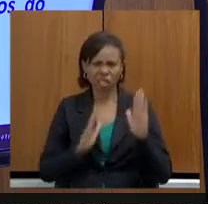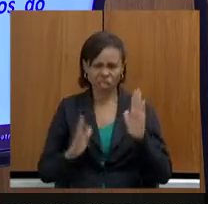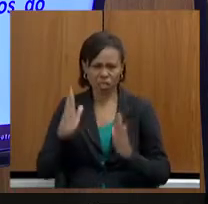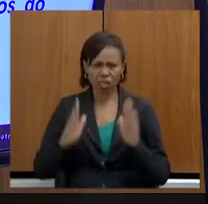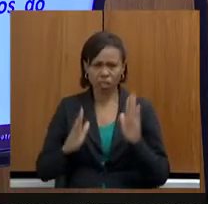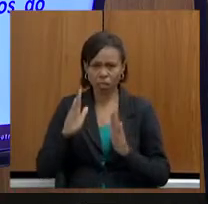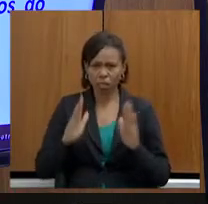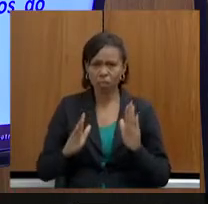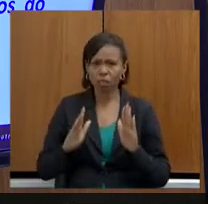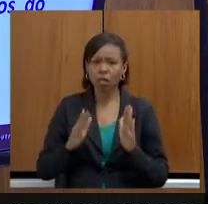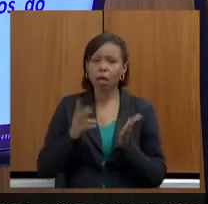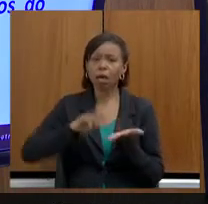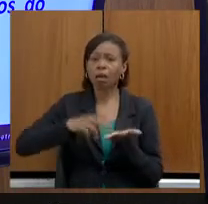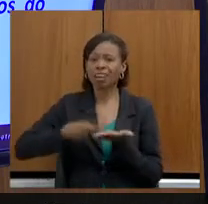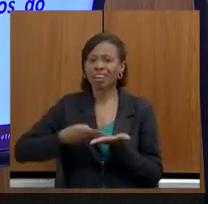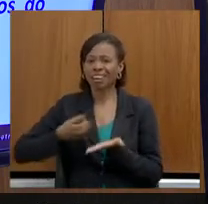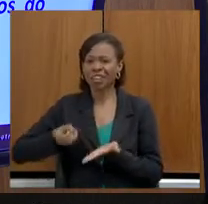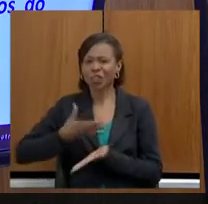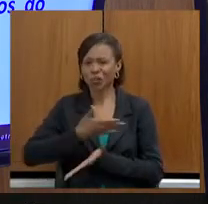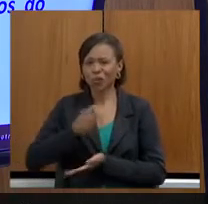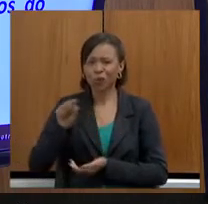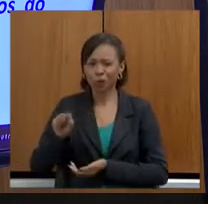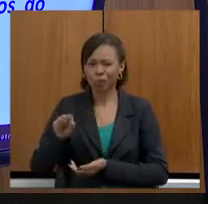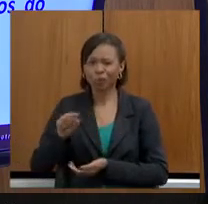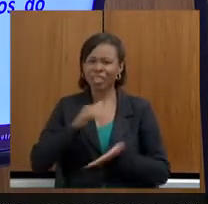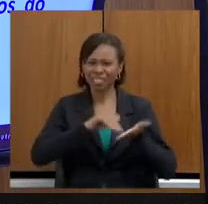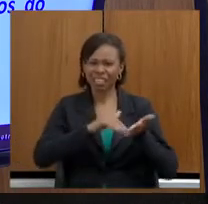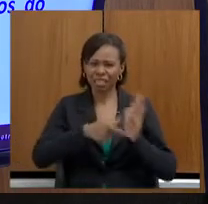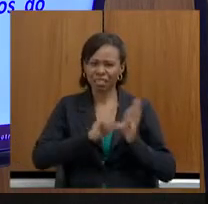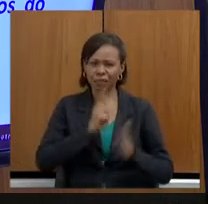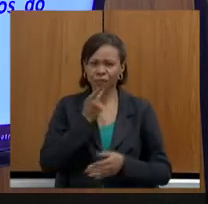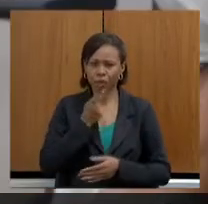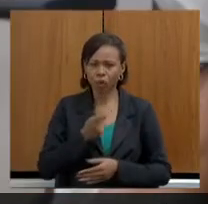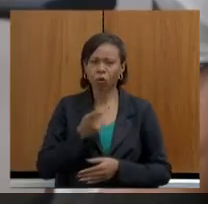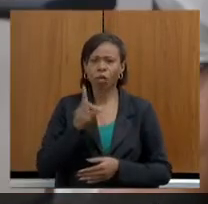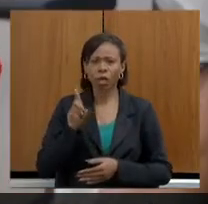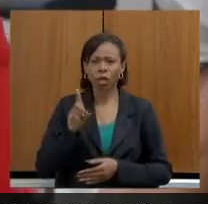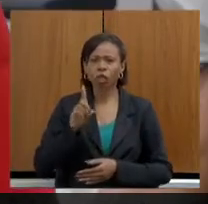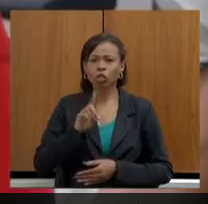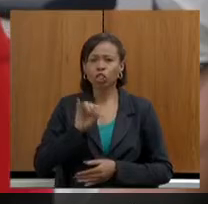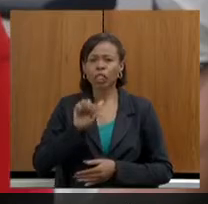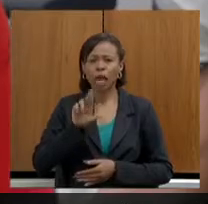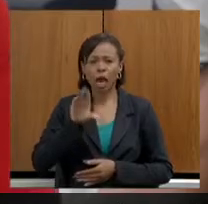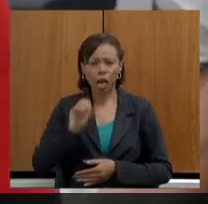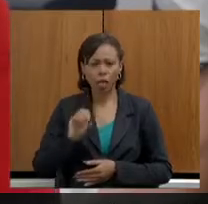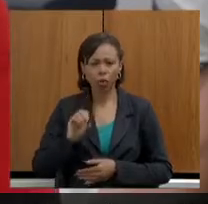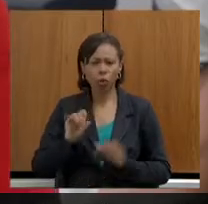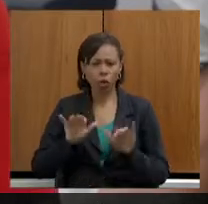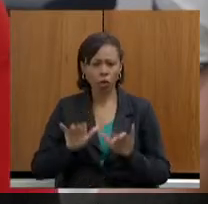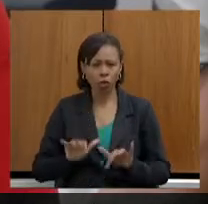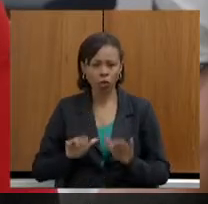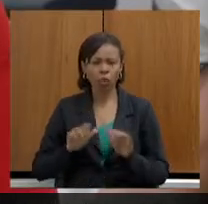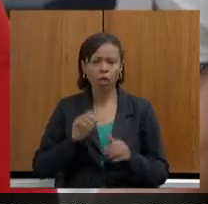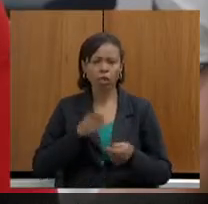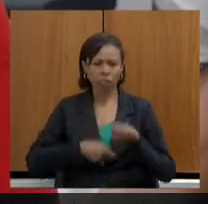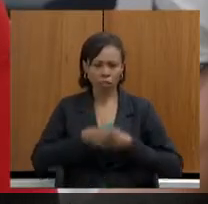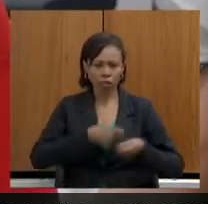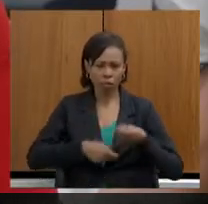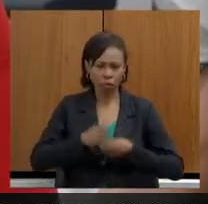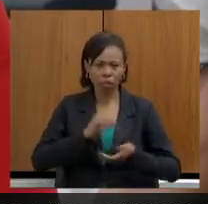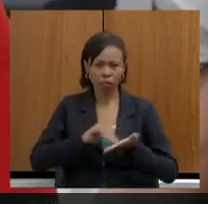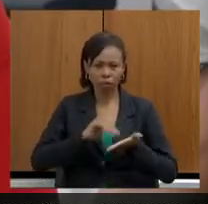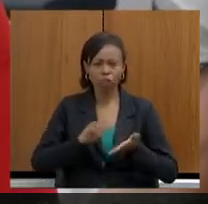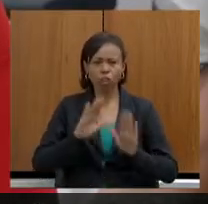Nós pegamos o atualizado que foi exatamente aquilo com a secretária falou que no diário eletrônico da Secretaria de Estado da Fazenda tinha